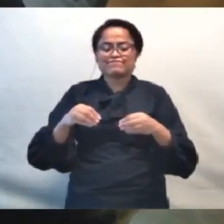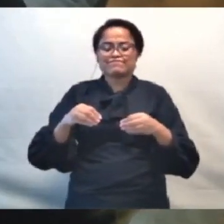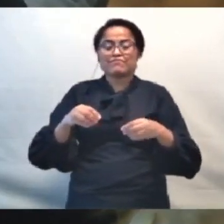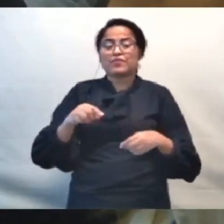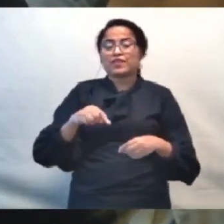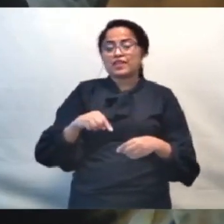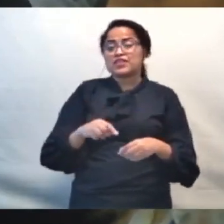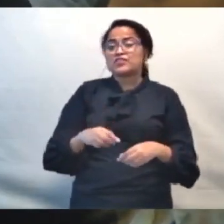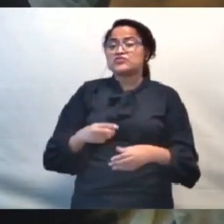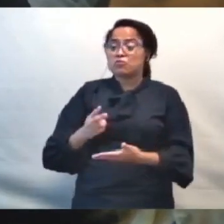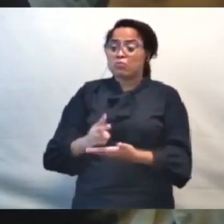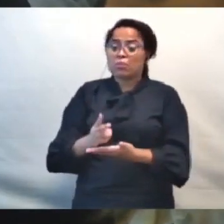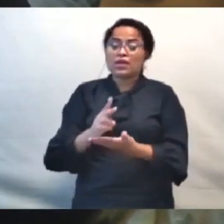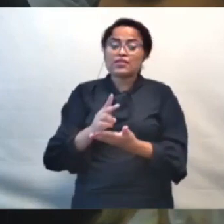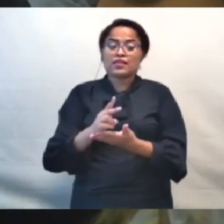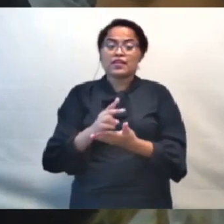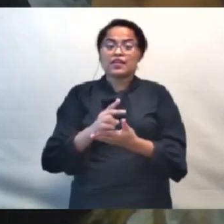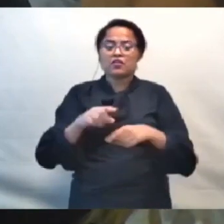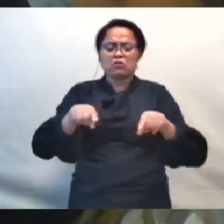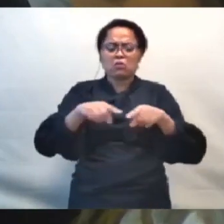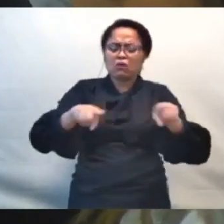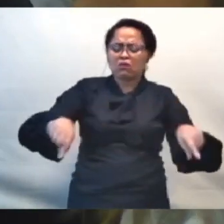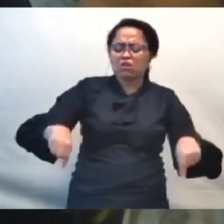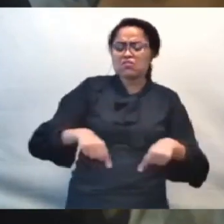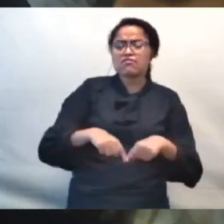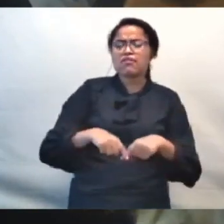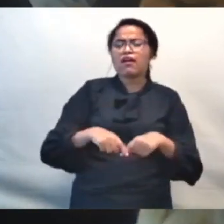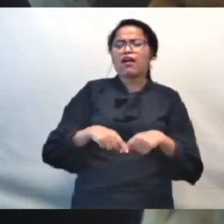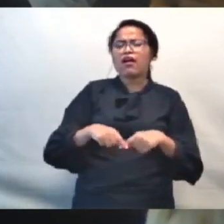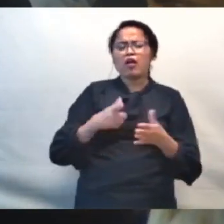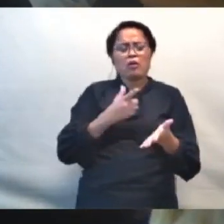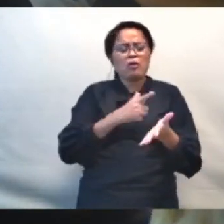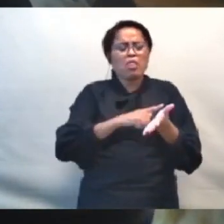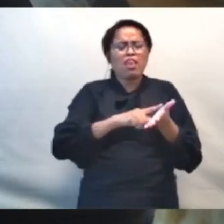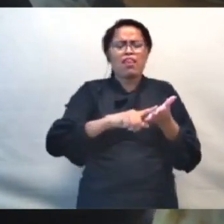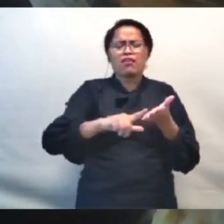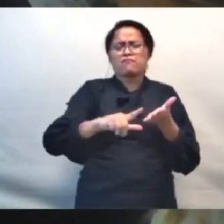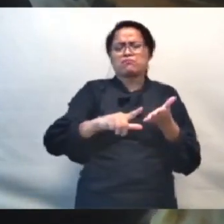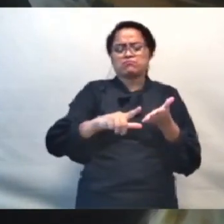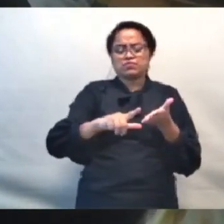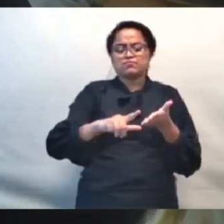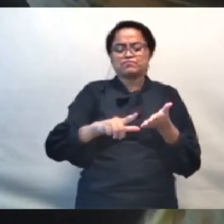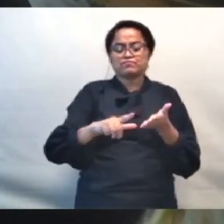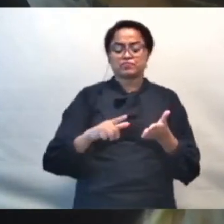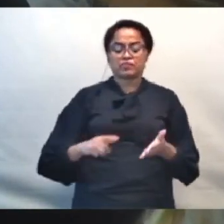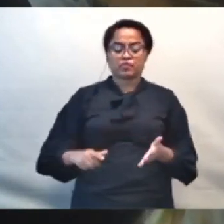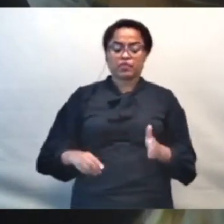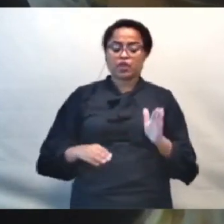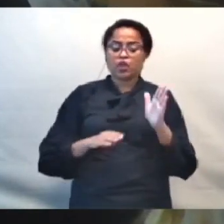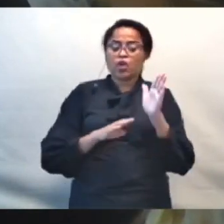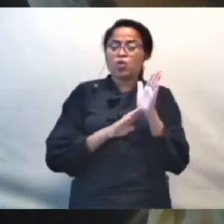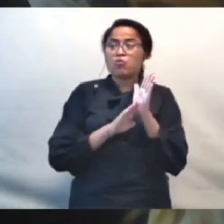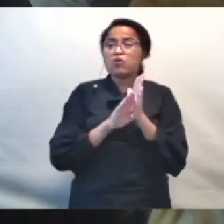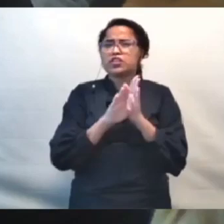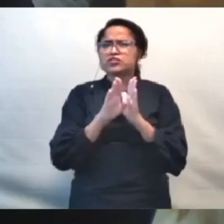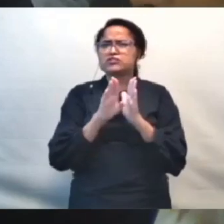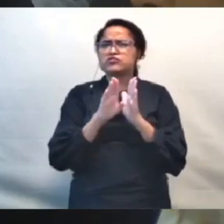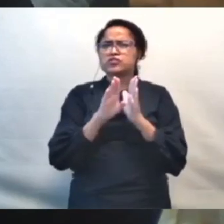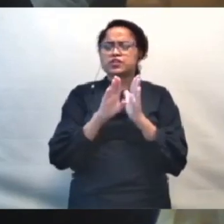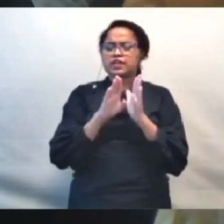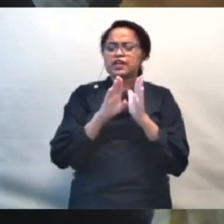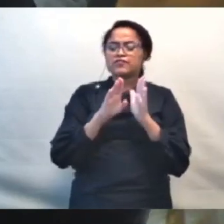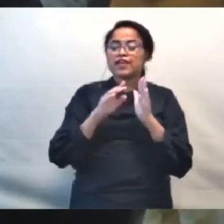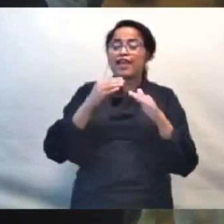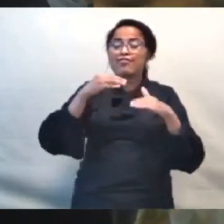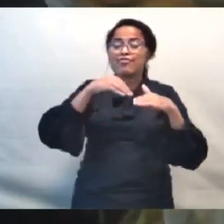quintal limpo. Como foi explanado pela saúde, o índice de casos é justamente dentro das residências.